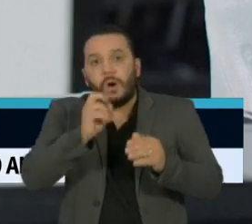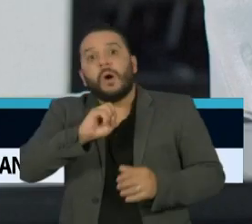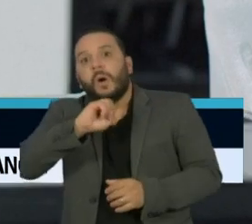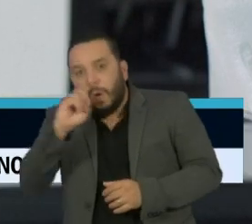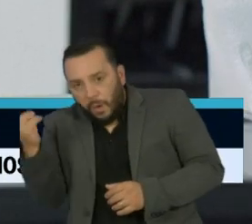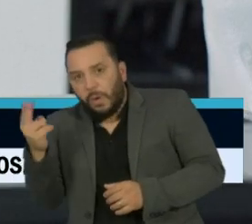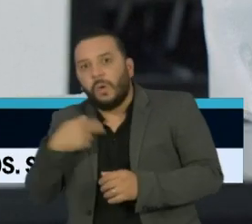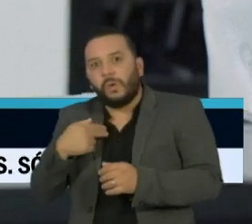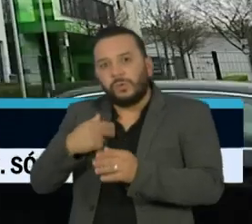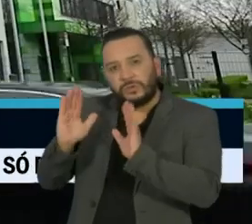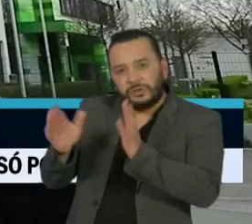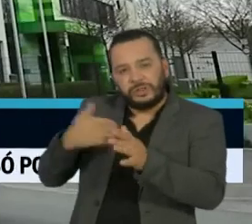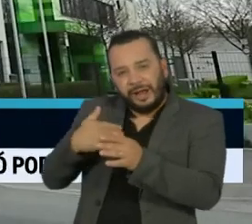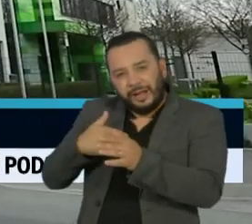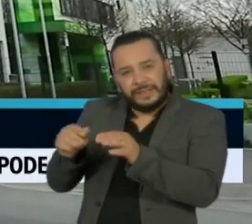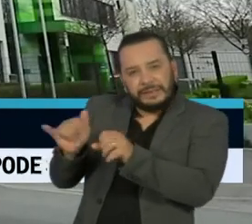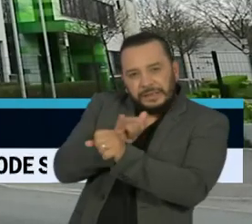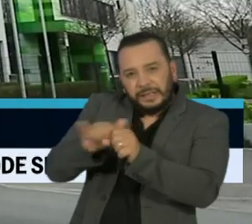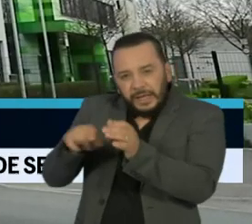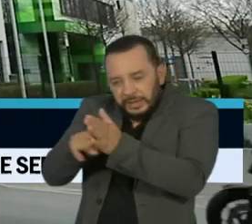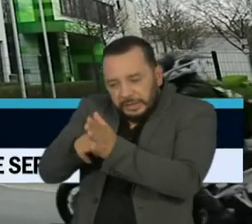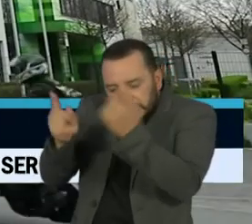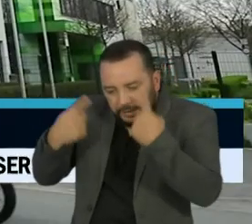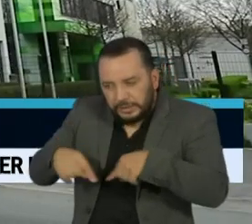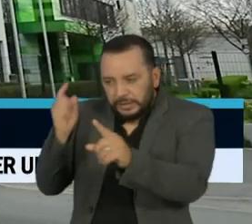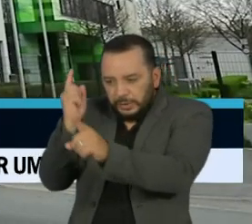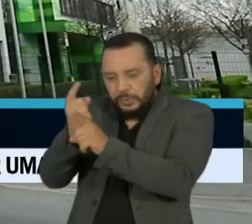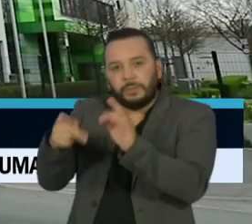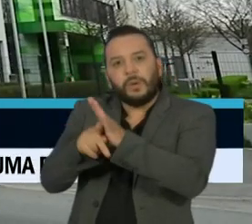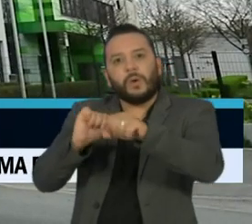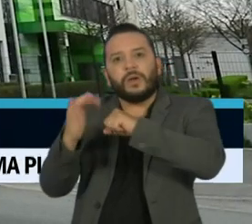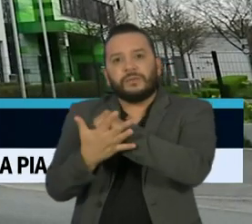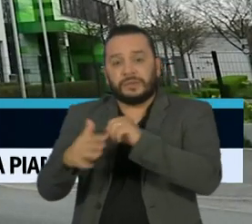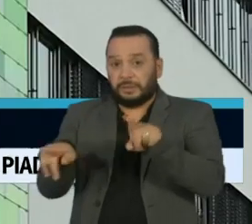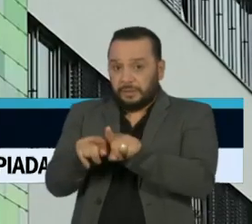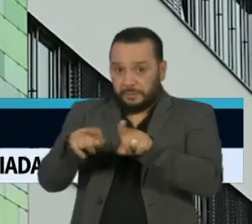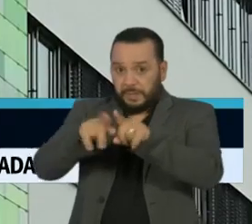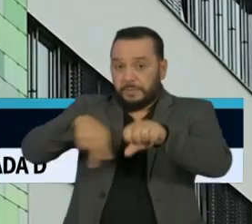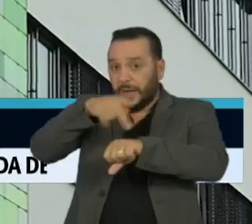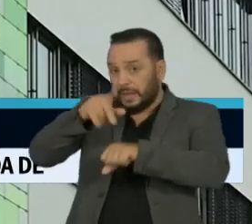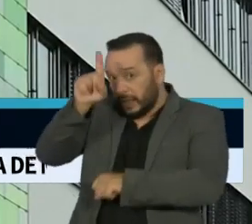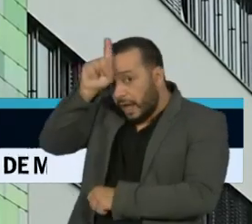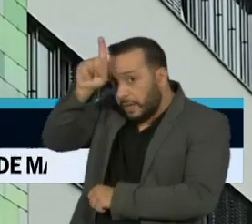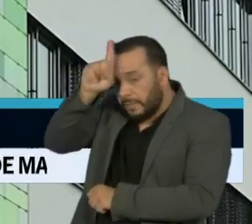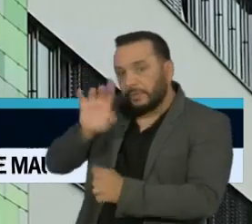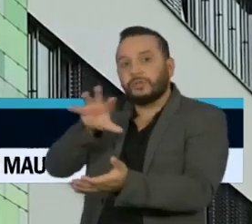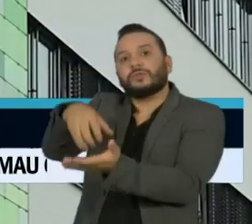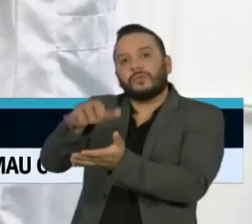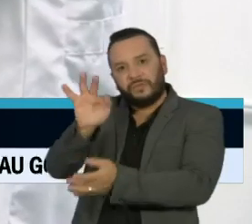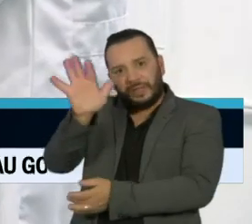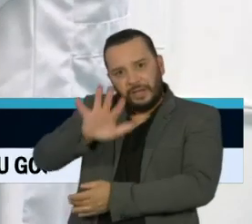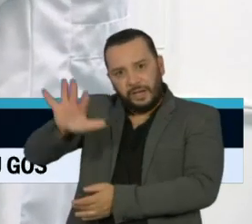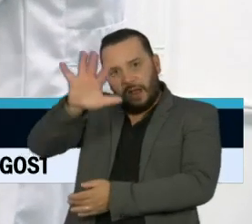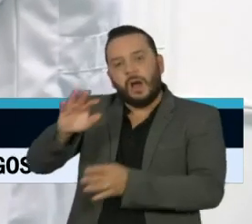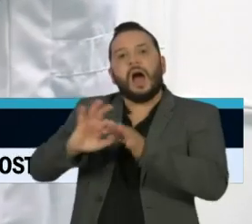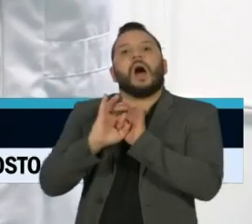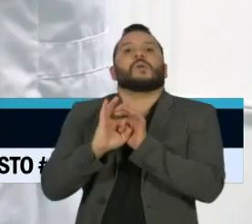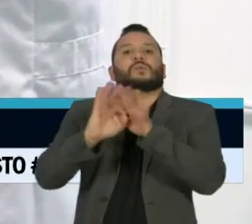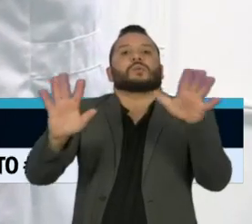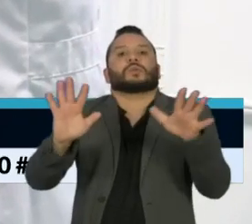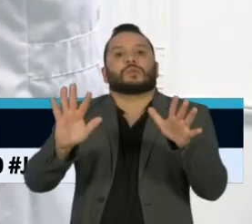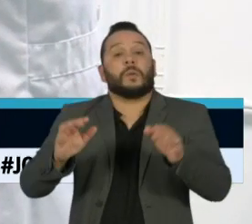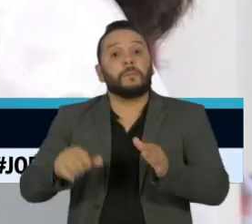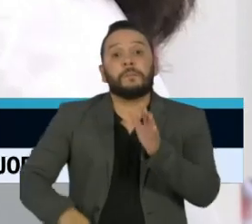exames e diagnósticos. Na Alemanha, o Instituto Federal de Vacinas e Biomedicina autorizou a testagem da